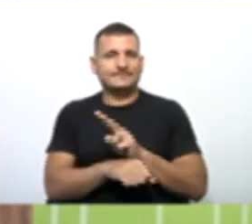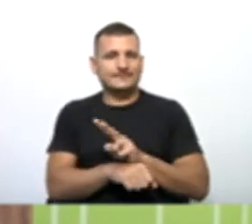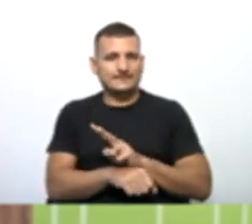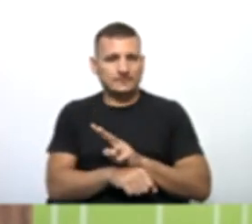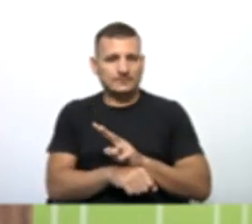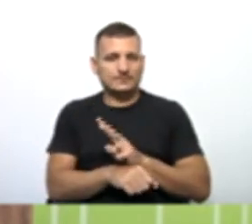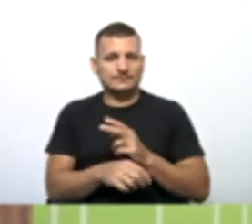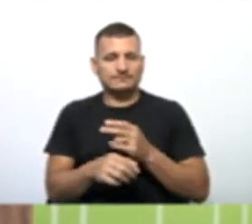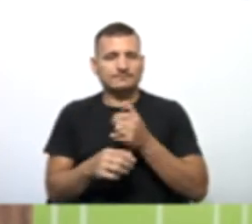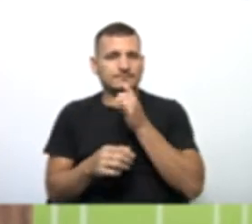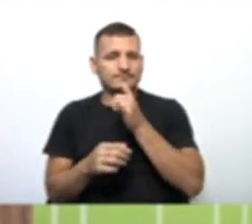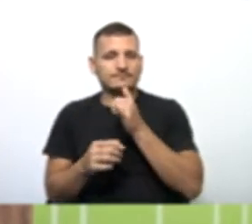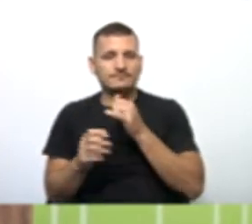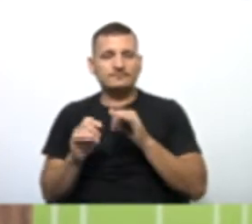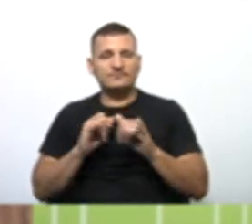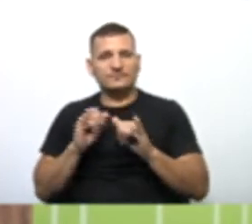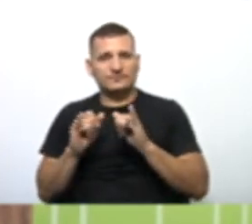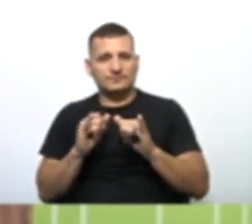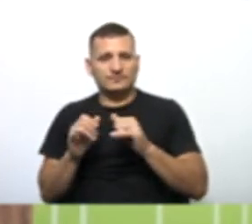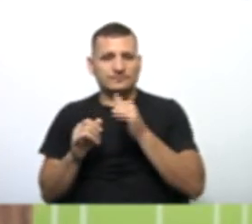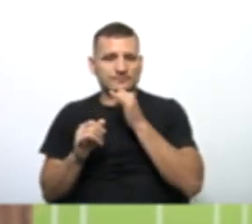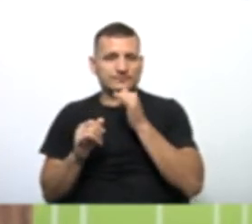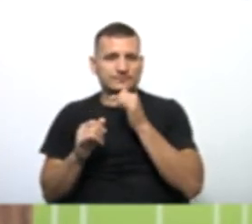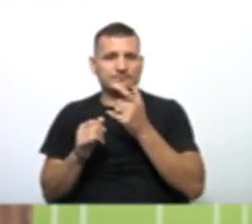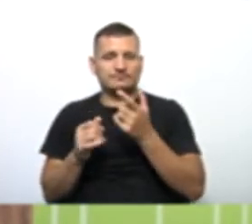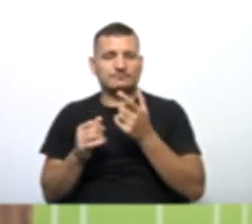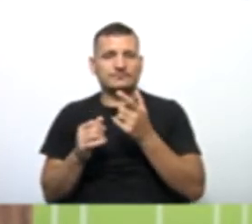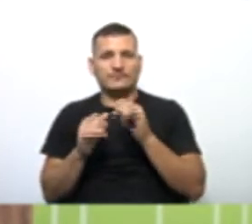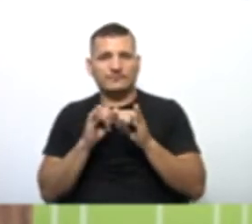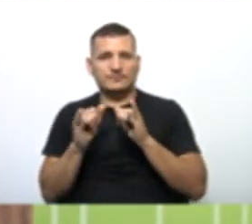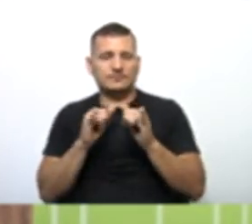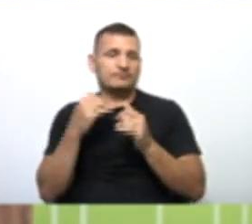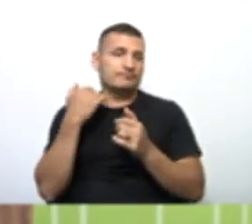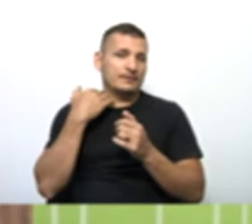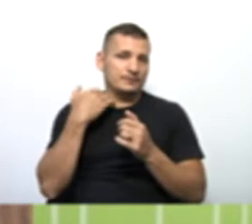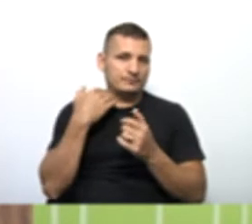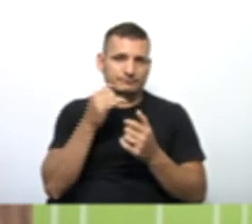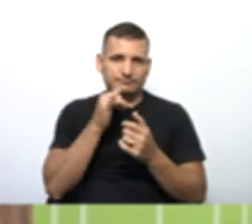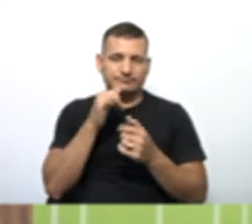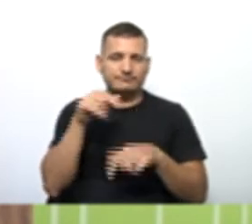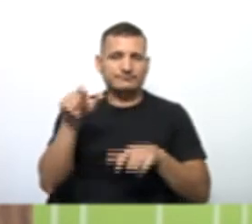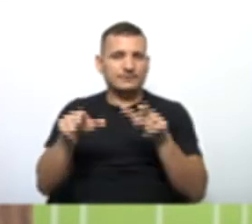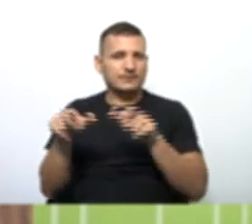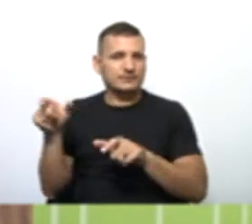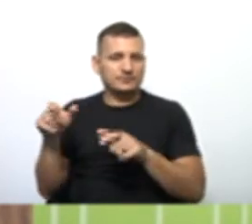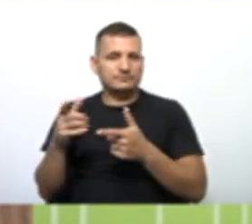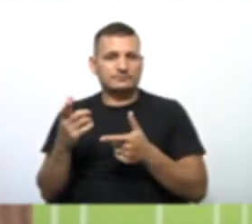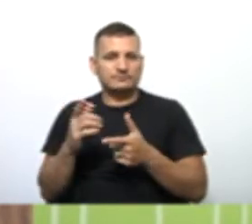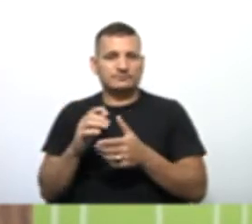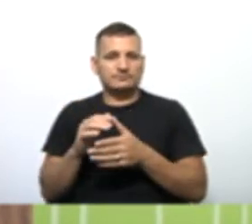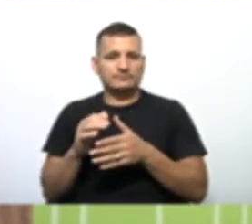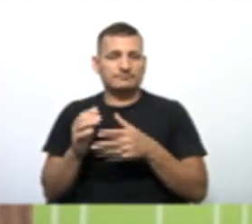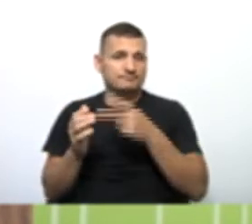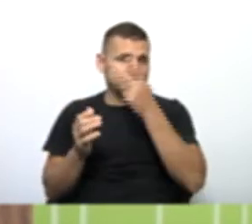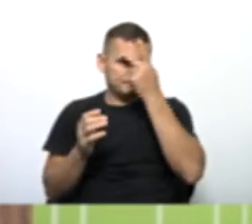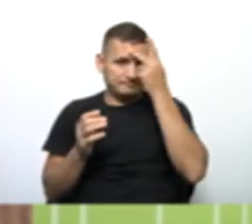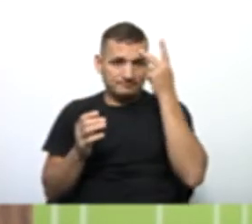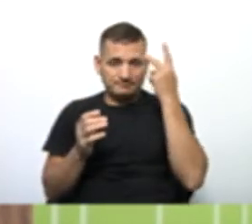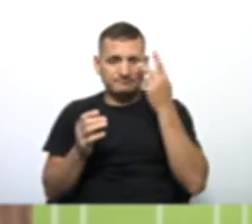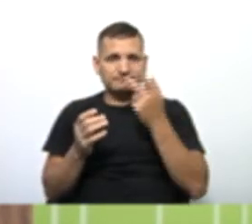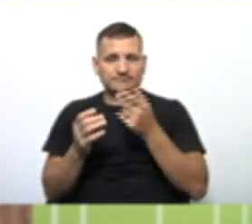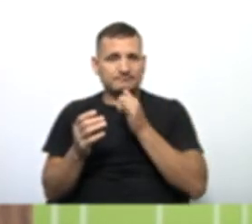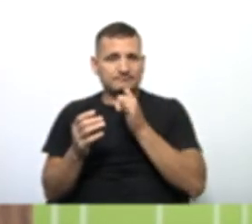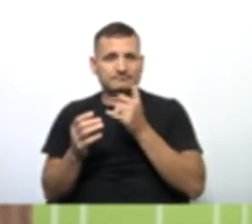se há alguma informação, por exemplo, dados bancários de clientes, para que isso para pessoas normais pode